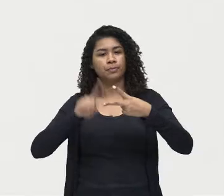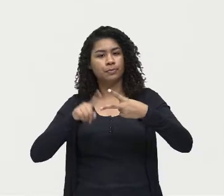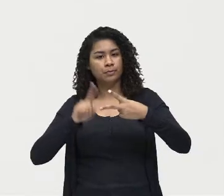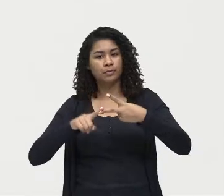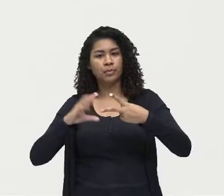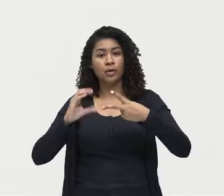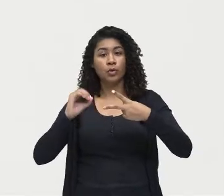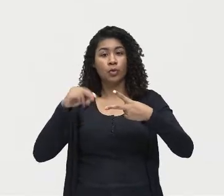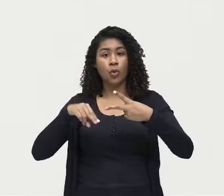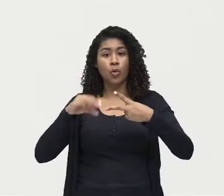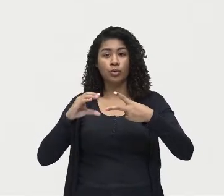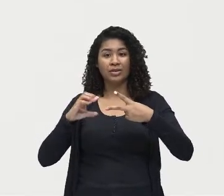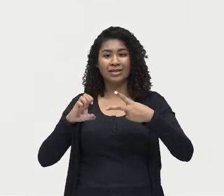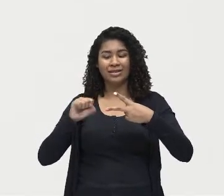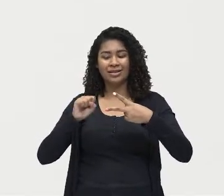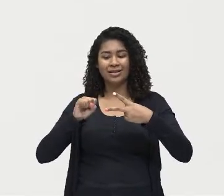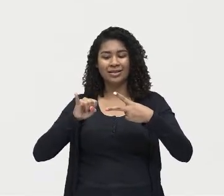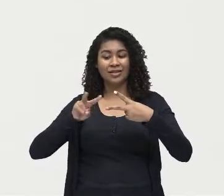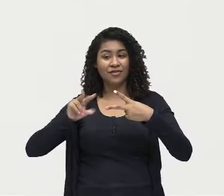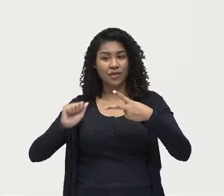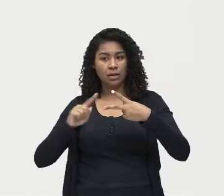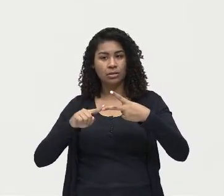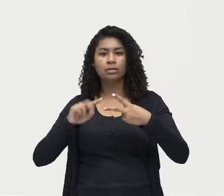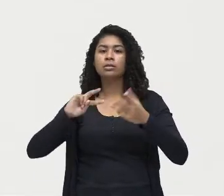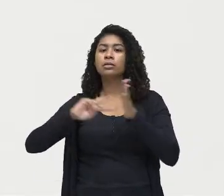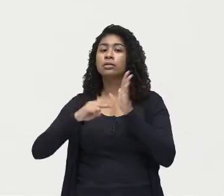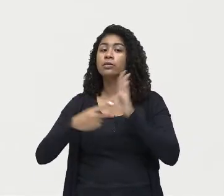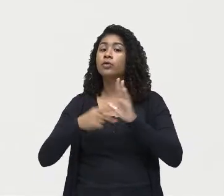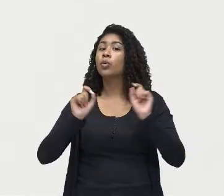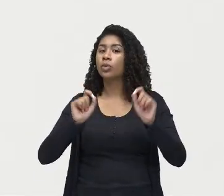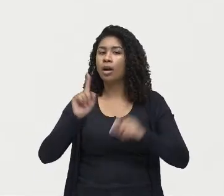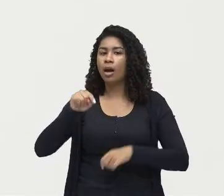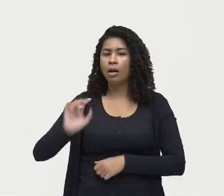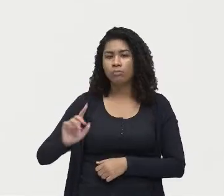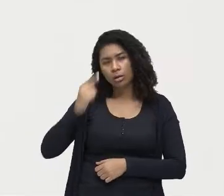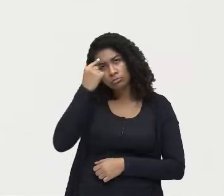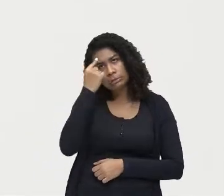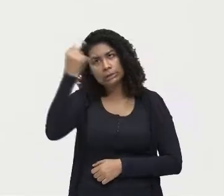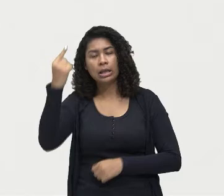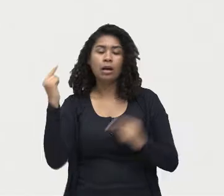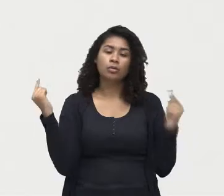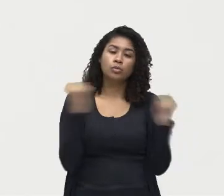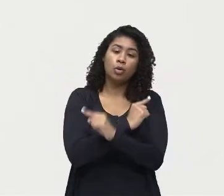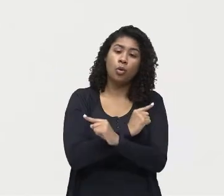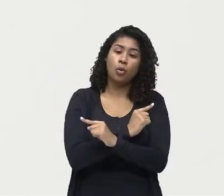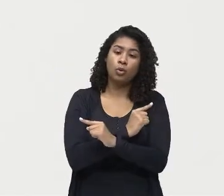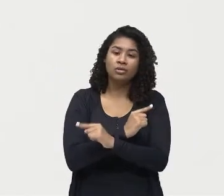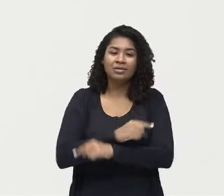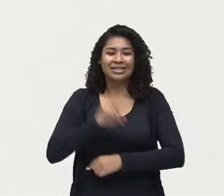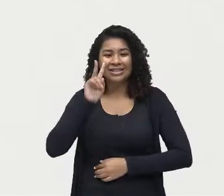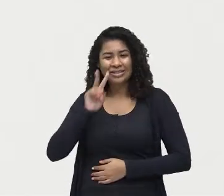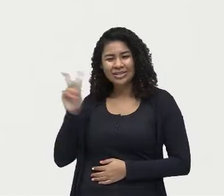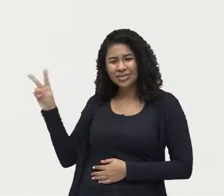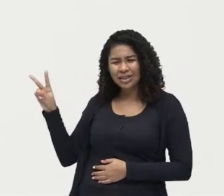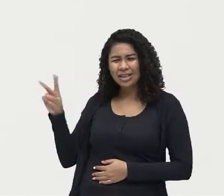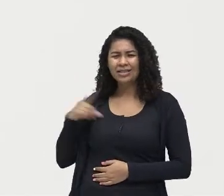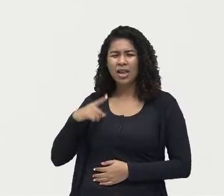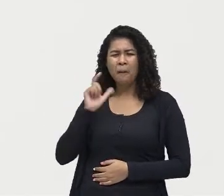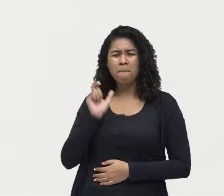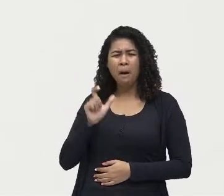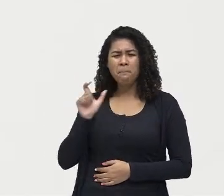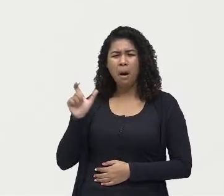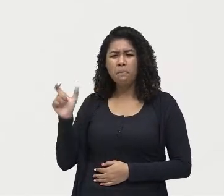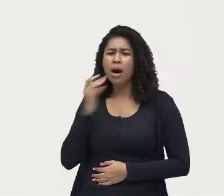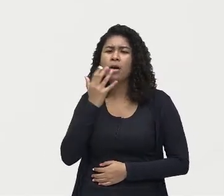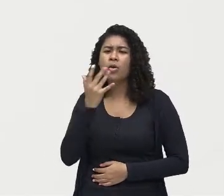temos um fato contrário. Uma ideia contrária. E olhe só a quantidade de conjunções